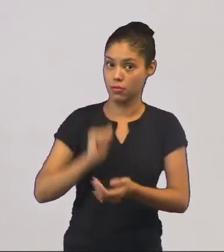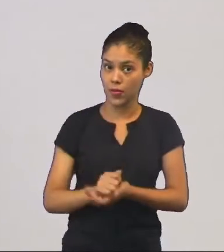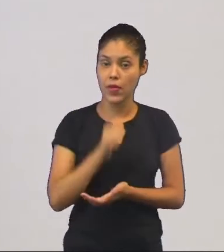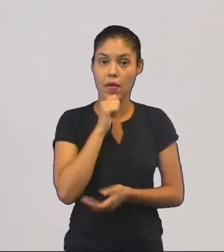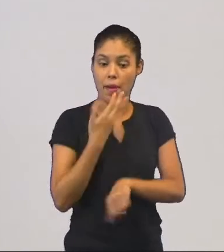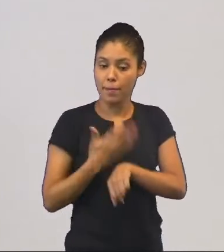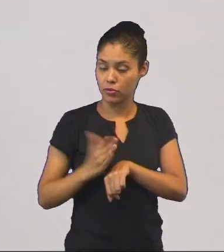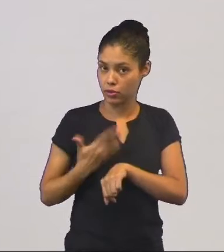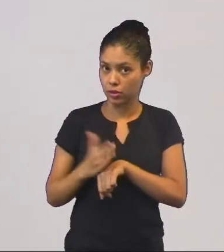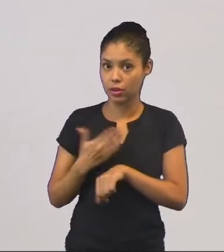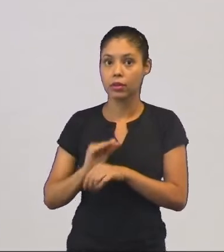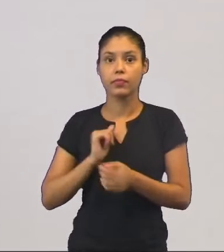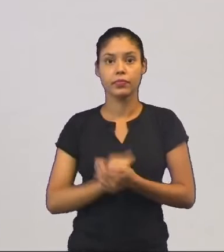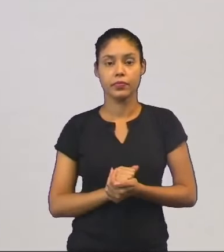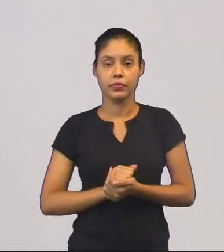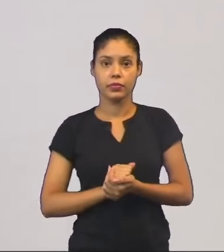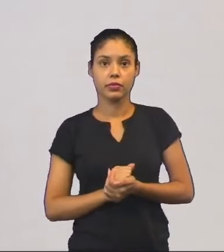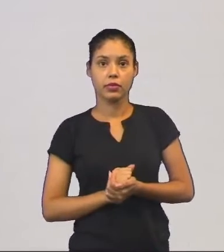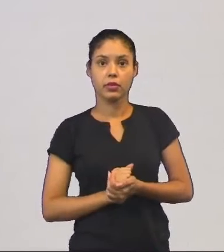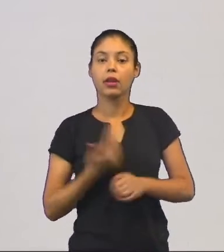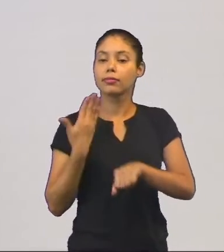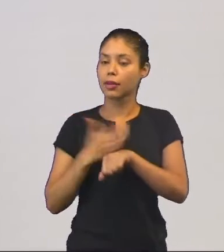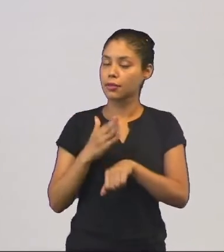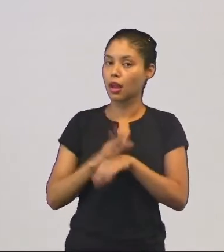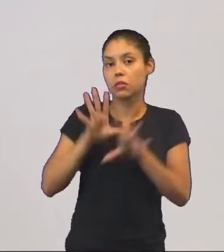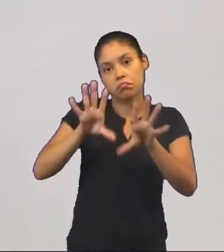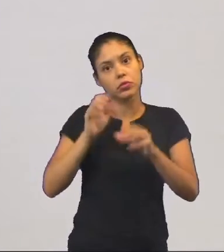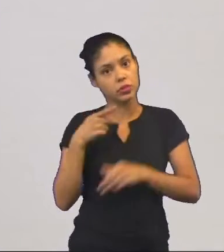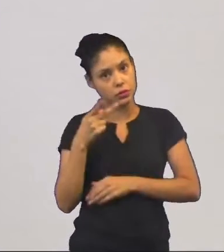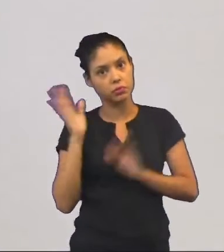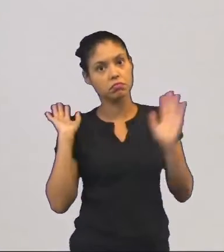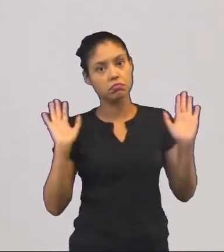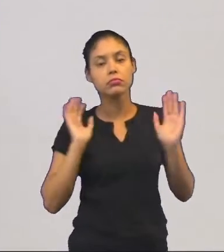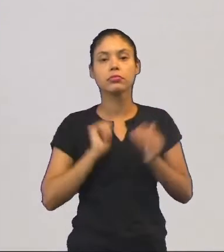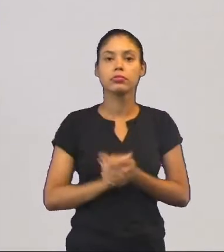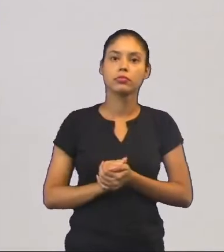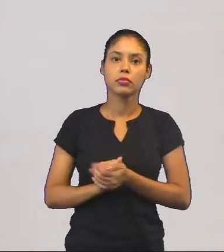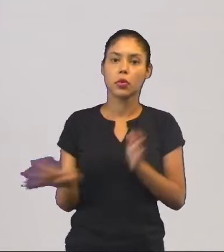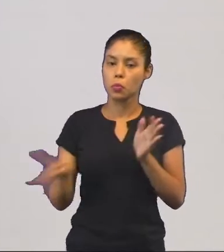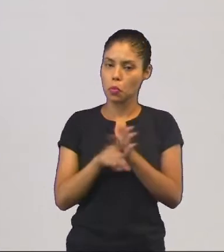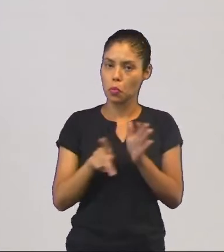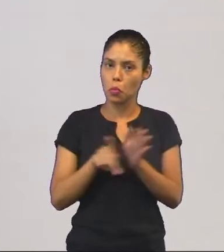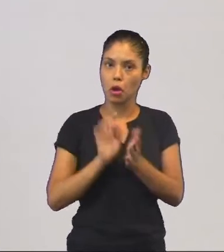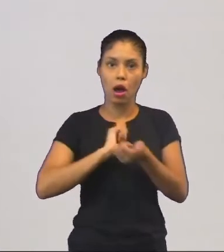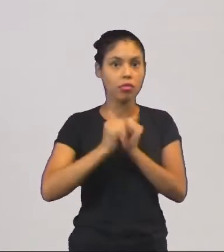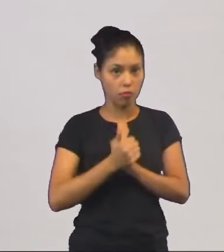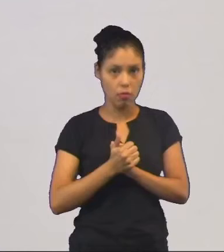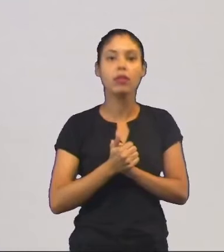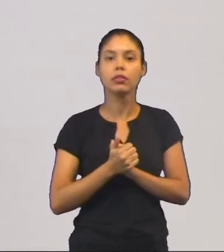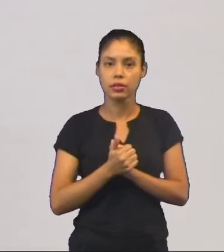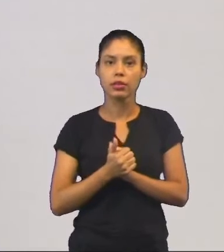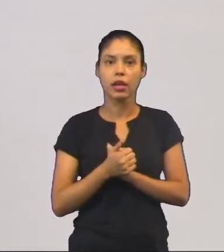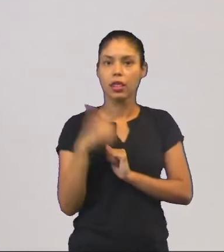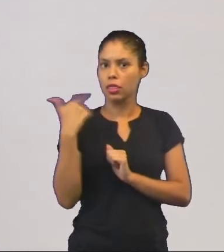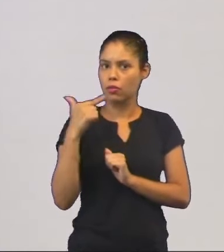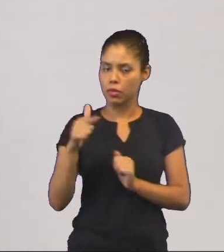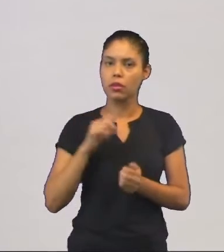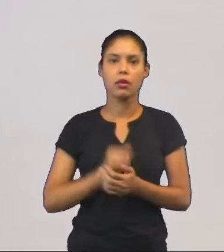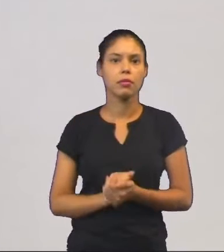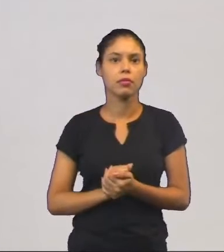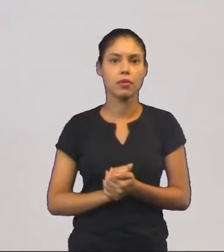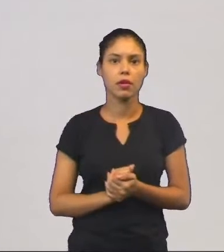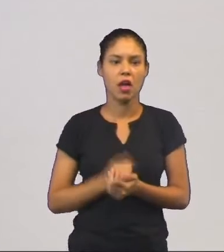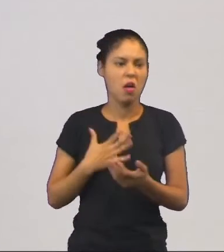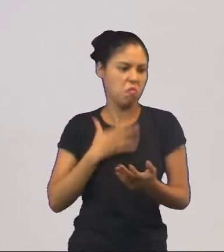ela é praticada, quando ela é exercida, digamos assim, de forma adequada, nós não temos excesso, nós não